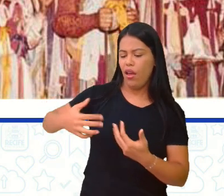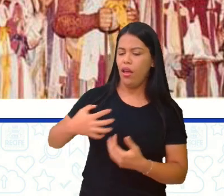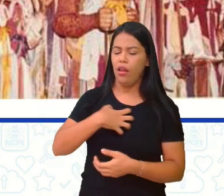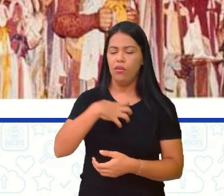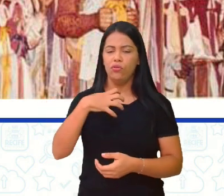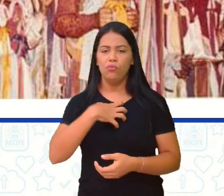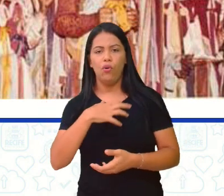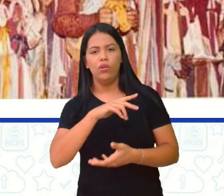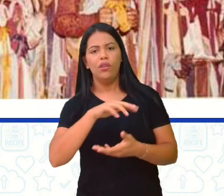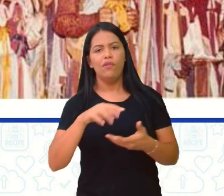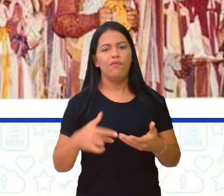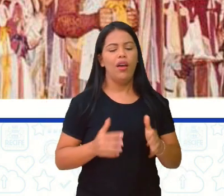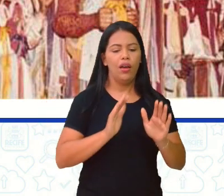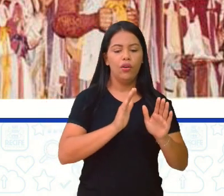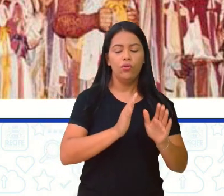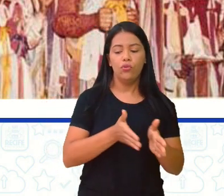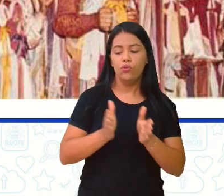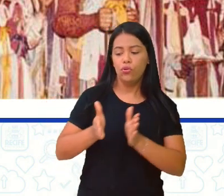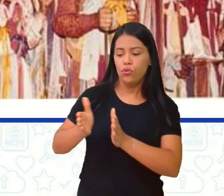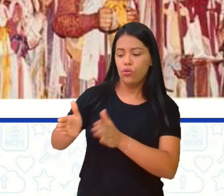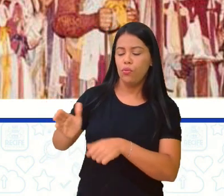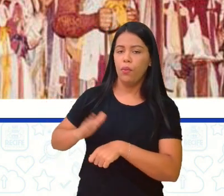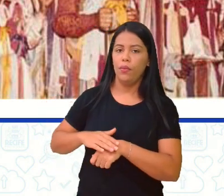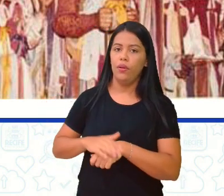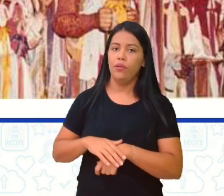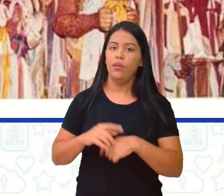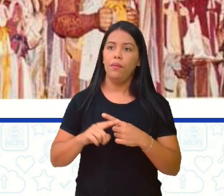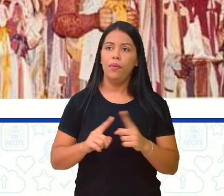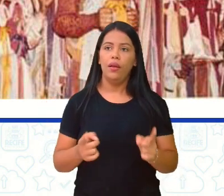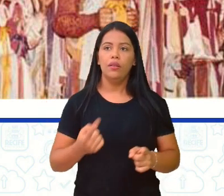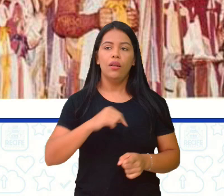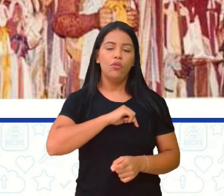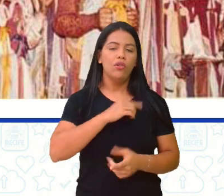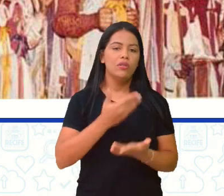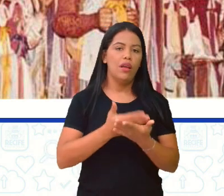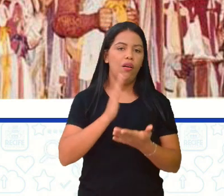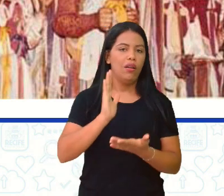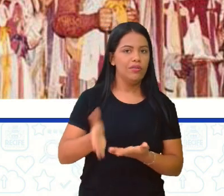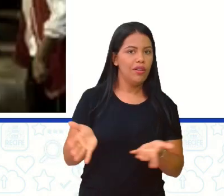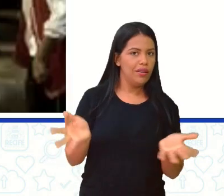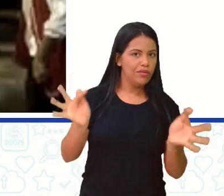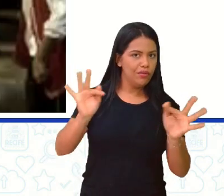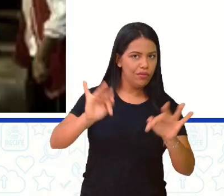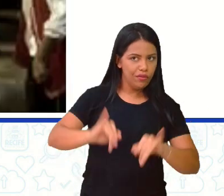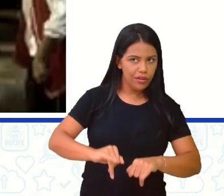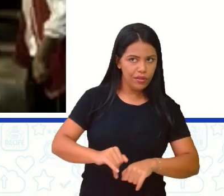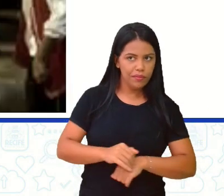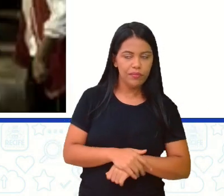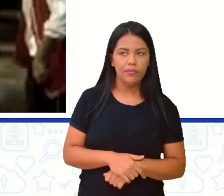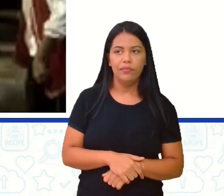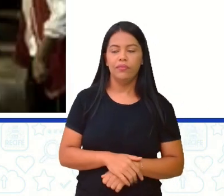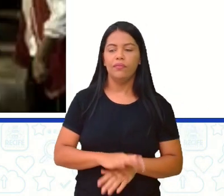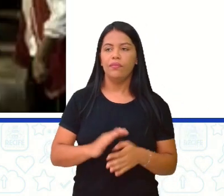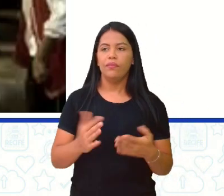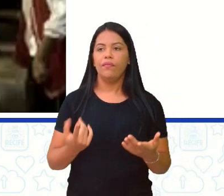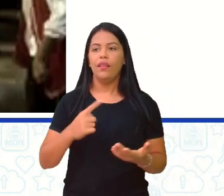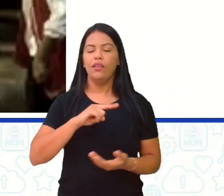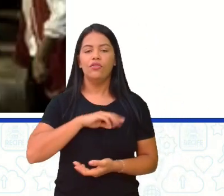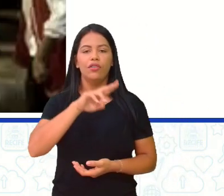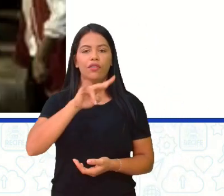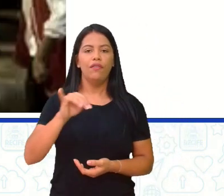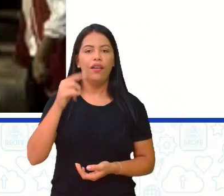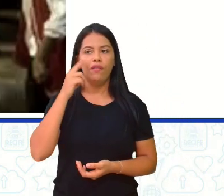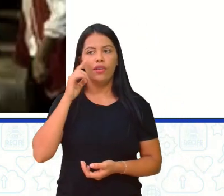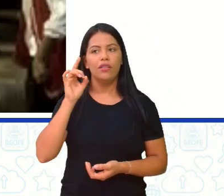de várias partes. Como a nossa aula já está indo para o final, a gente vai ver só